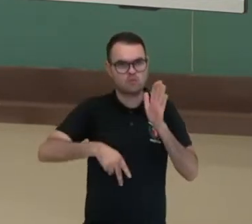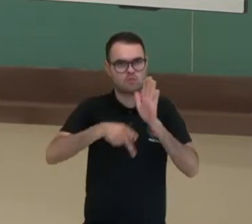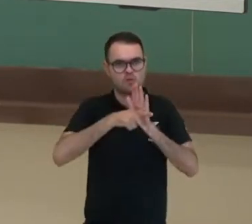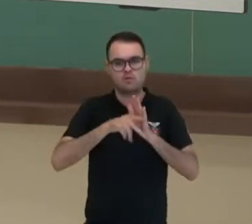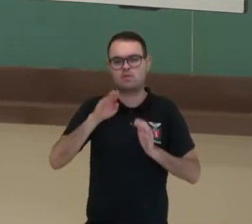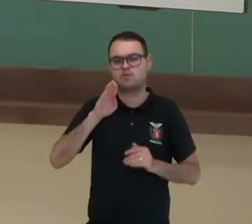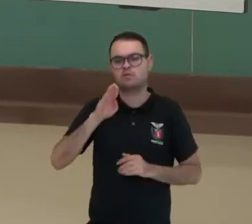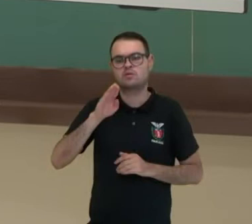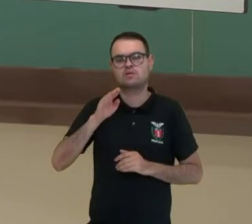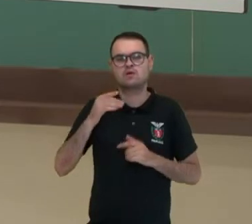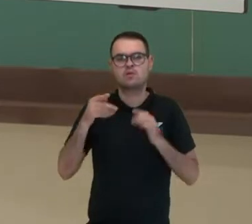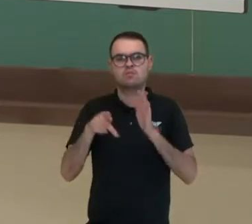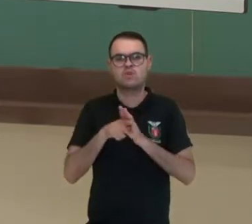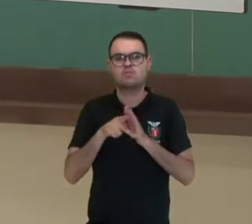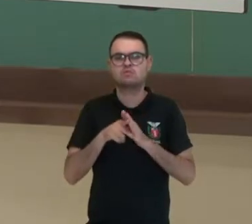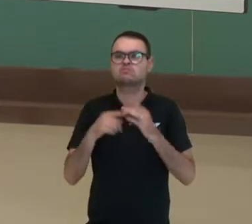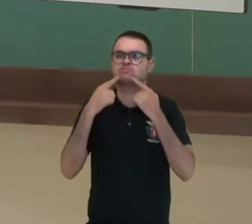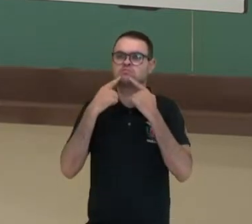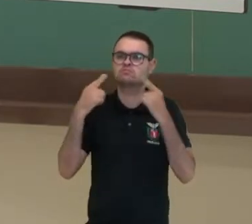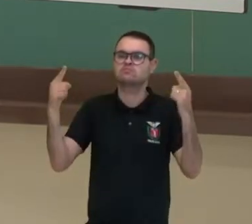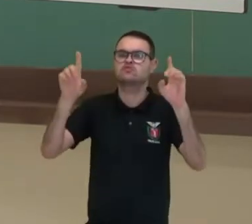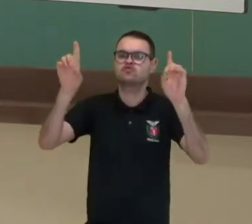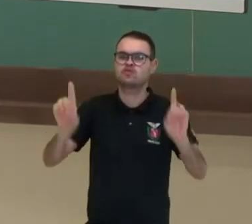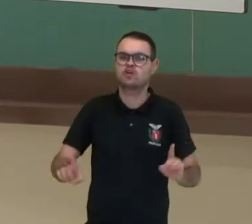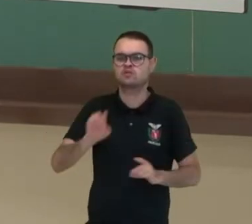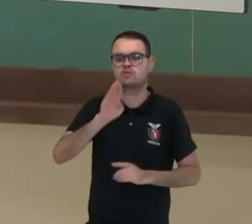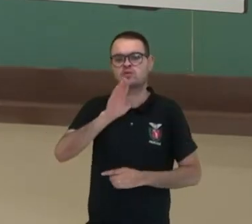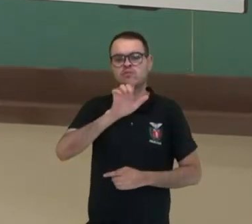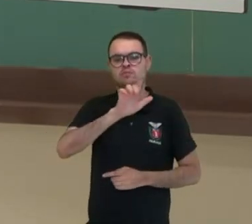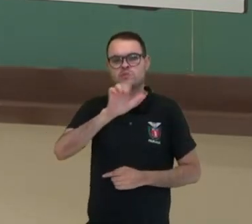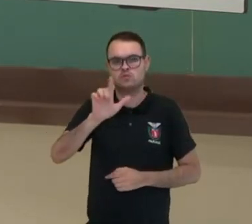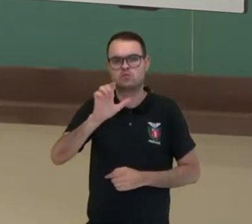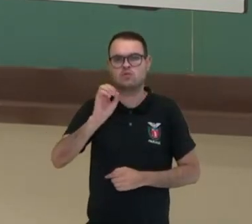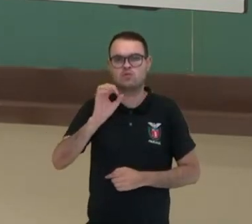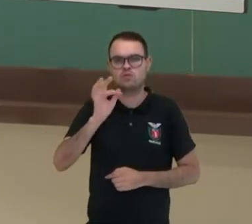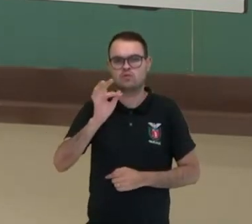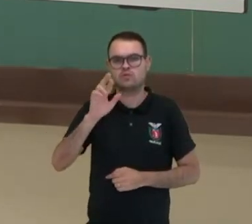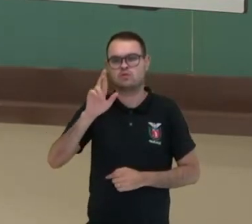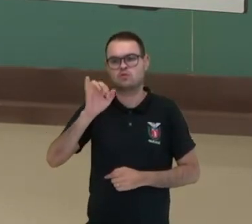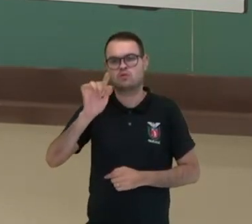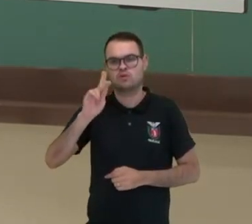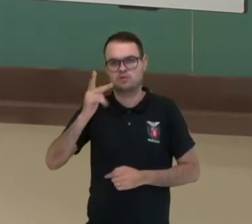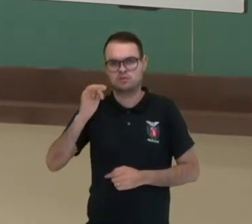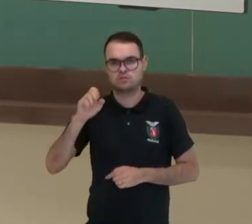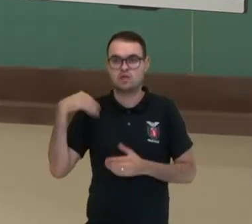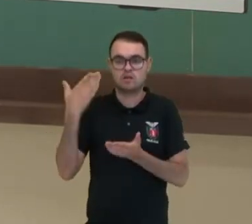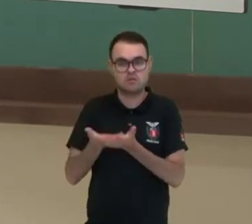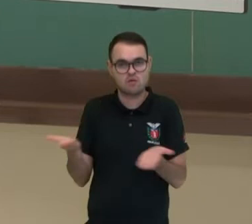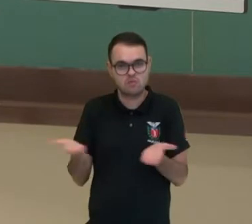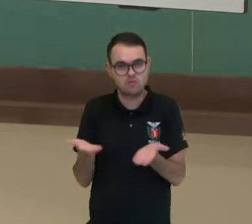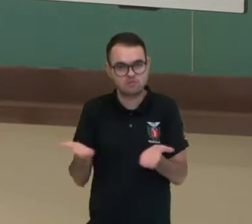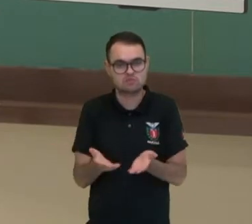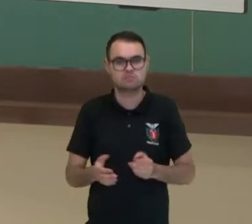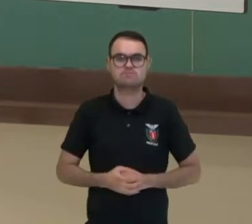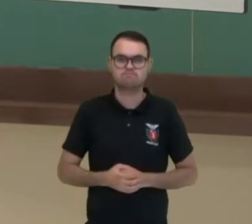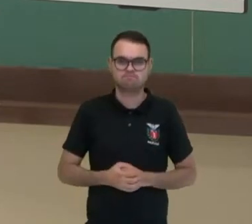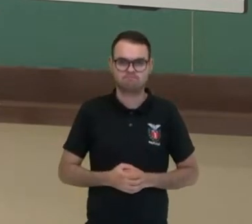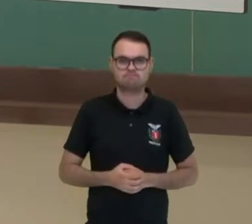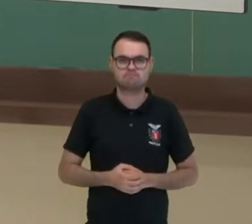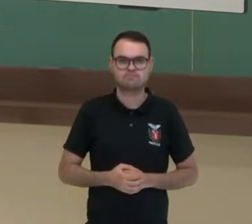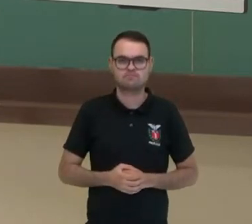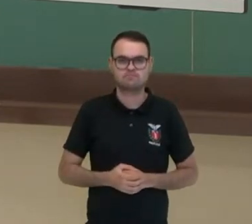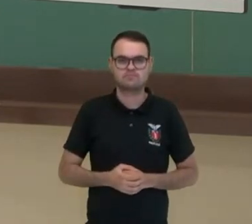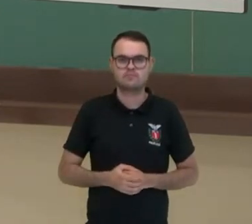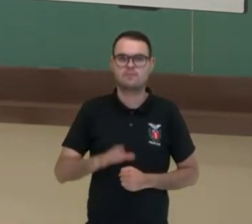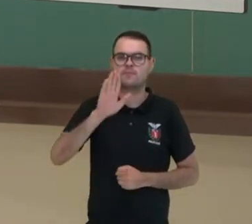chamada Declaração de Direitos, que é o documento mais importante para a Inglaterra até os dias atuais. Mas